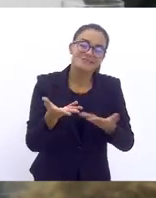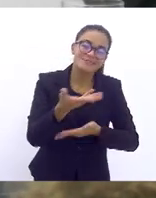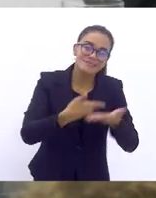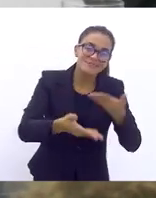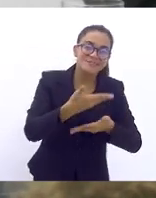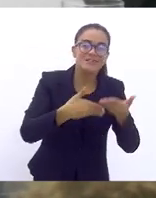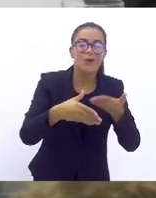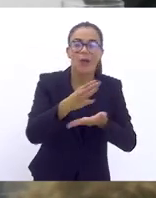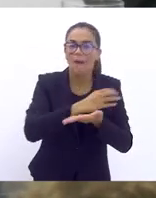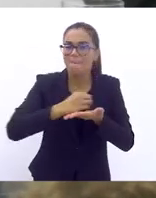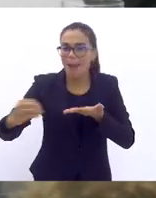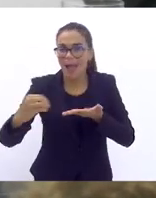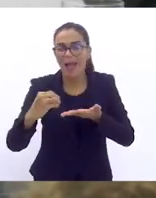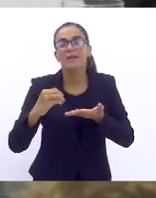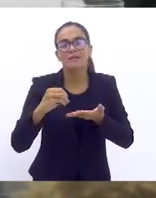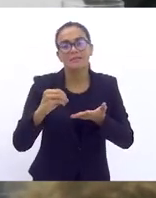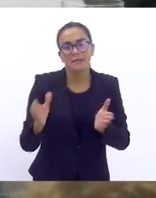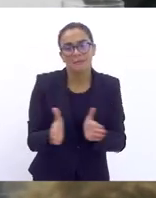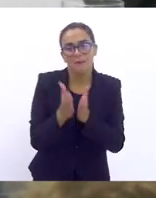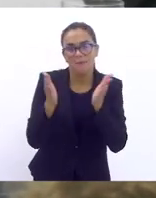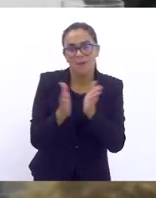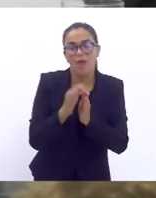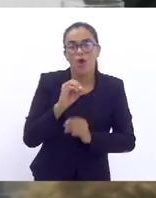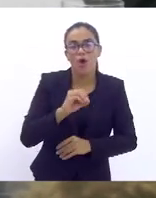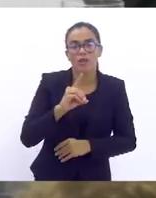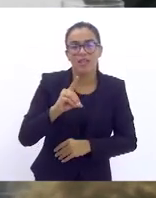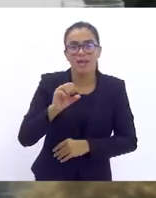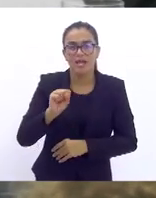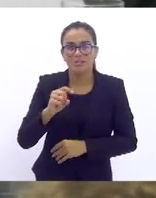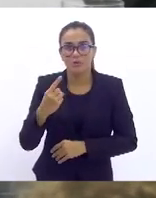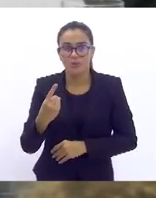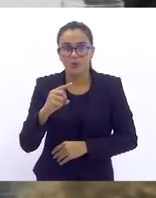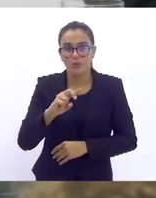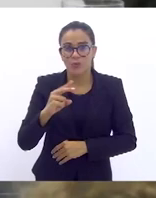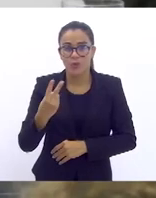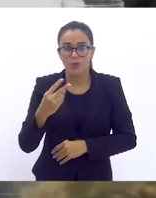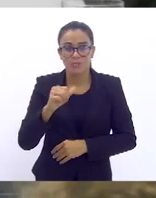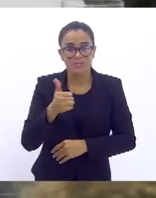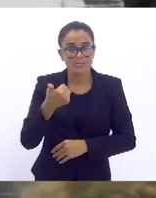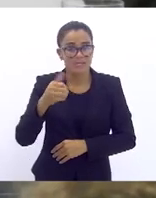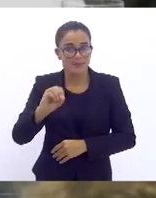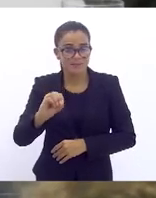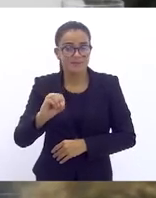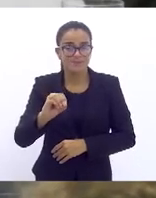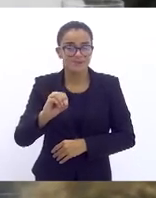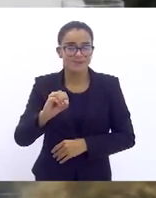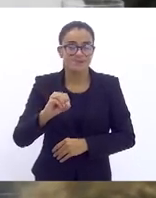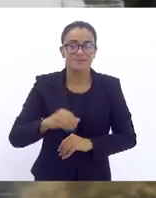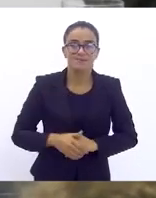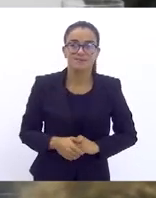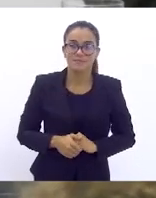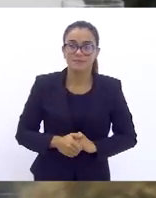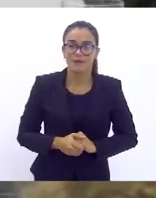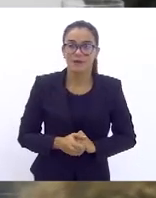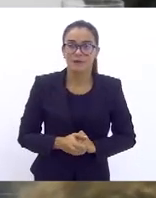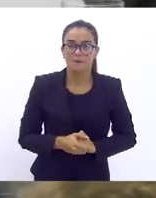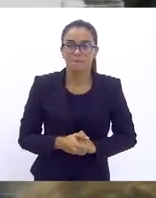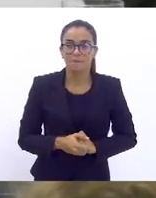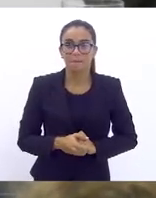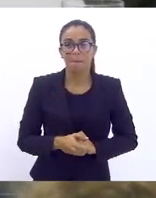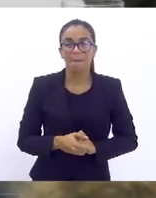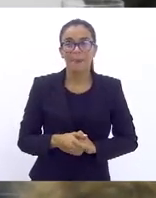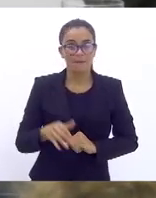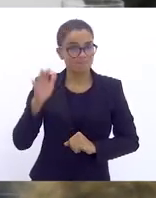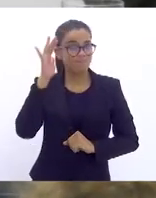a radicação da pobreza ela desce um ou desce 8 e o ods 10 e a ideia